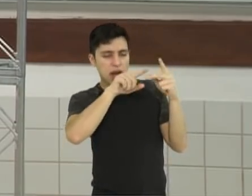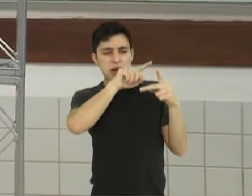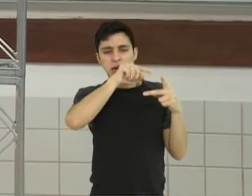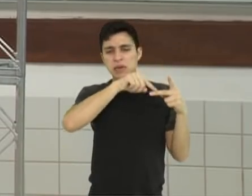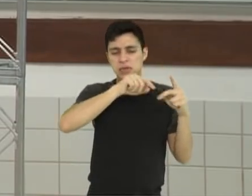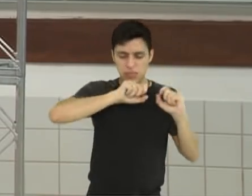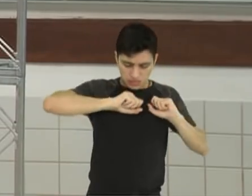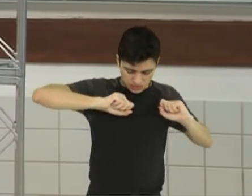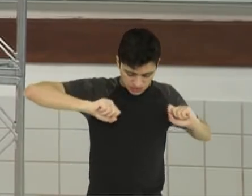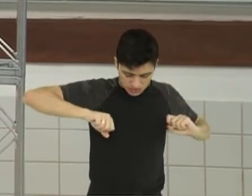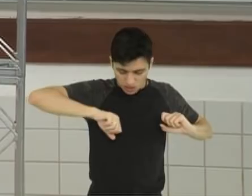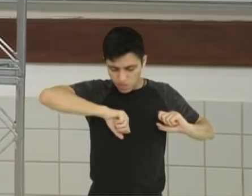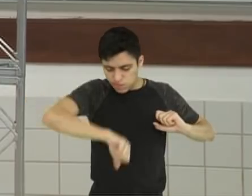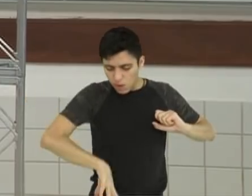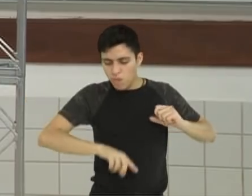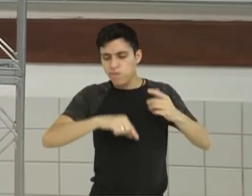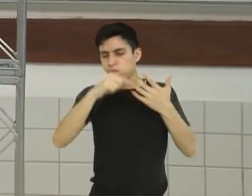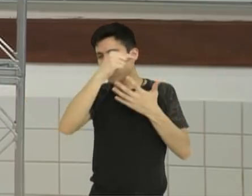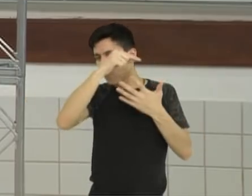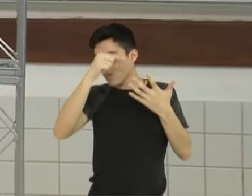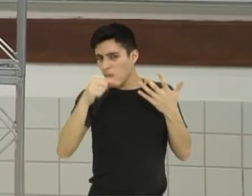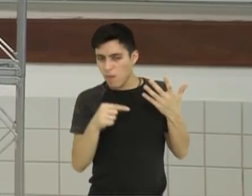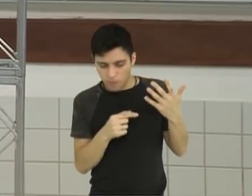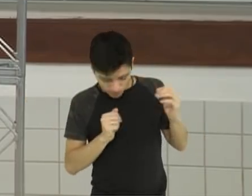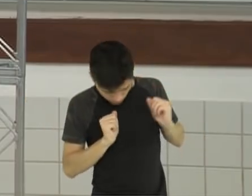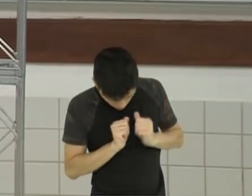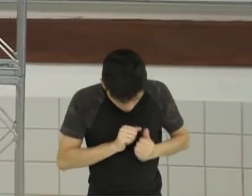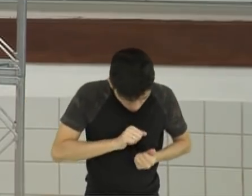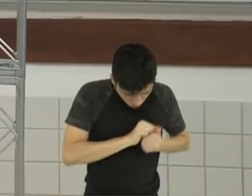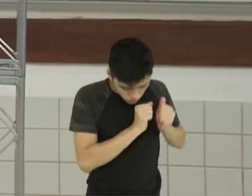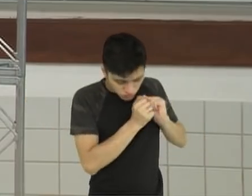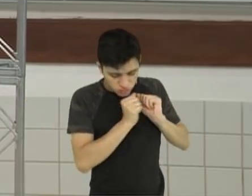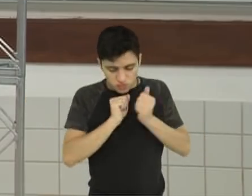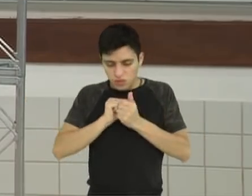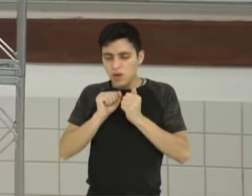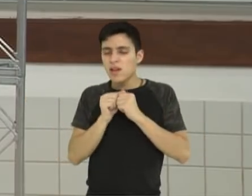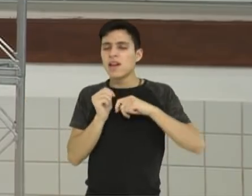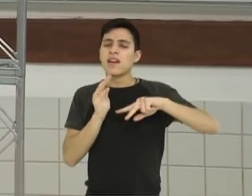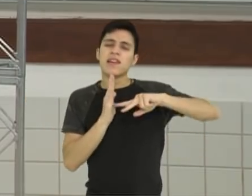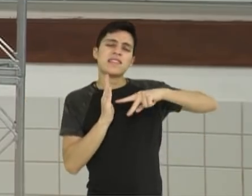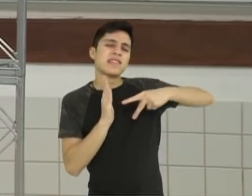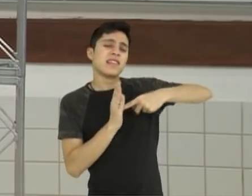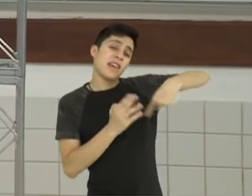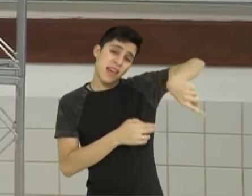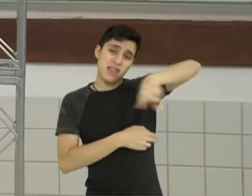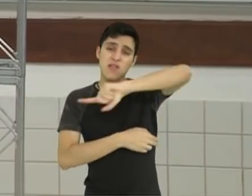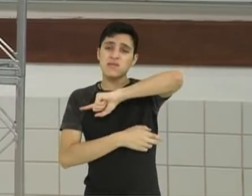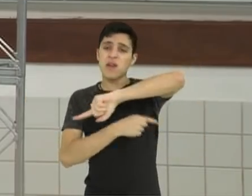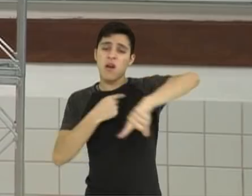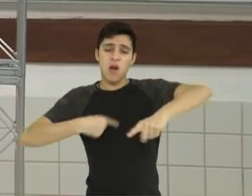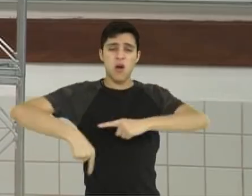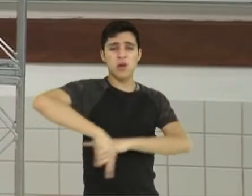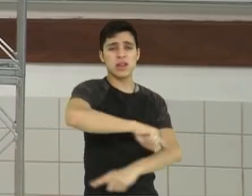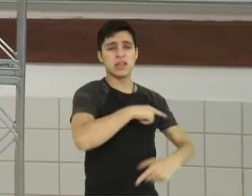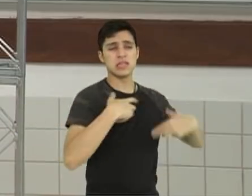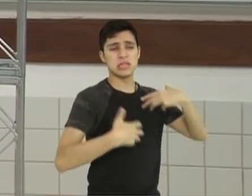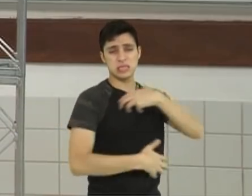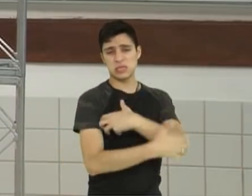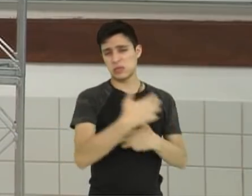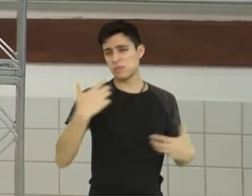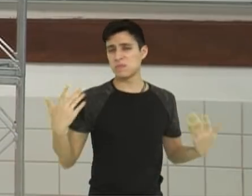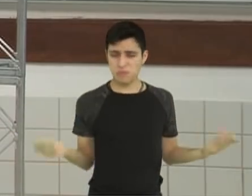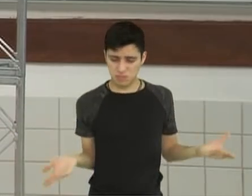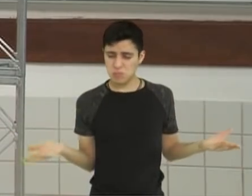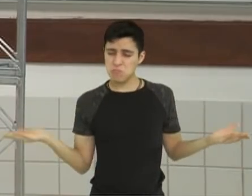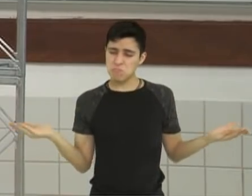E todos eles juntos, trabalhando em conjunto, formam o quê? O nosso organismo, formam um indivíduo que eu tenho